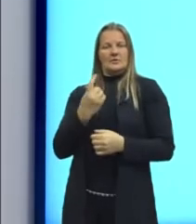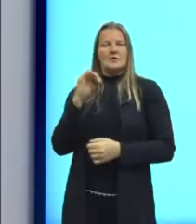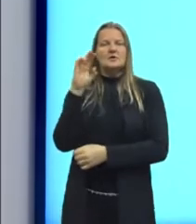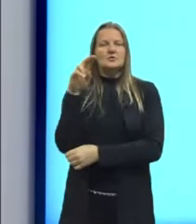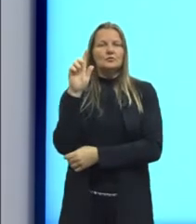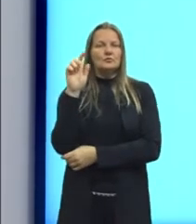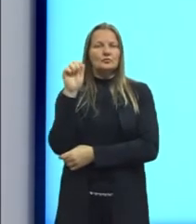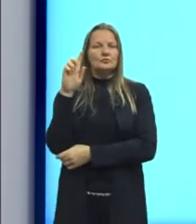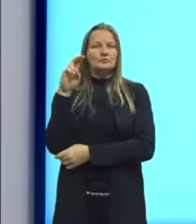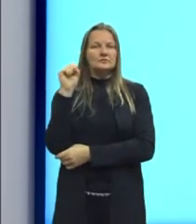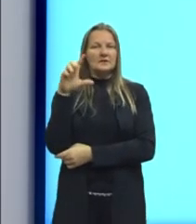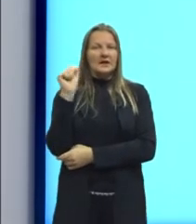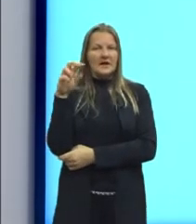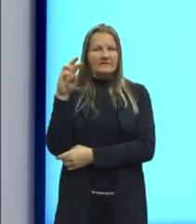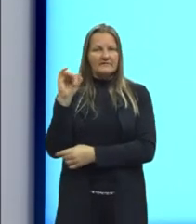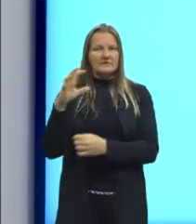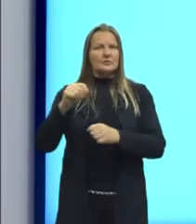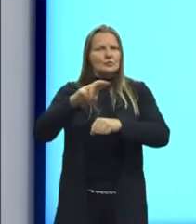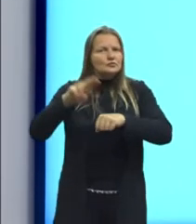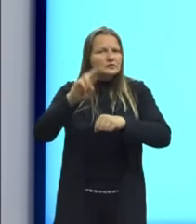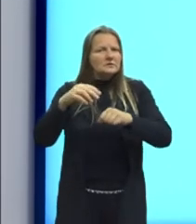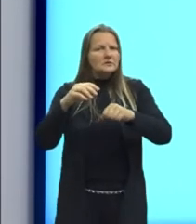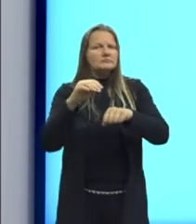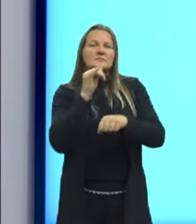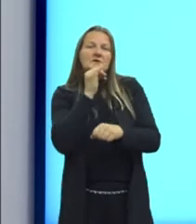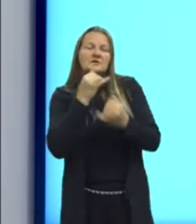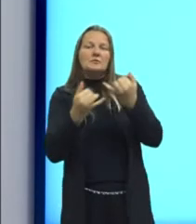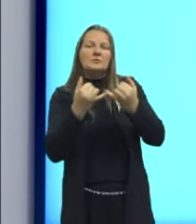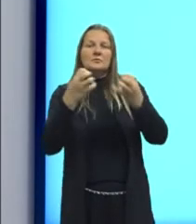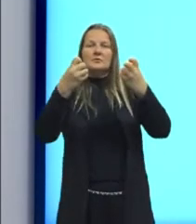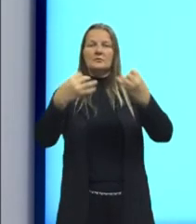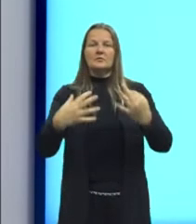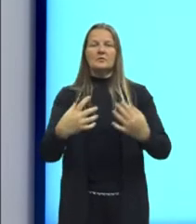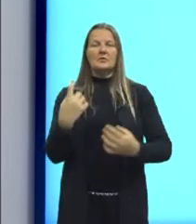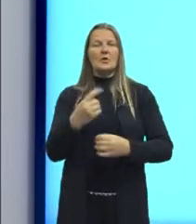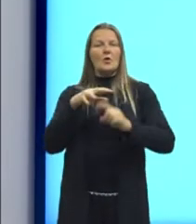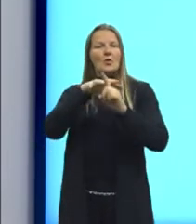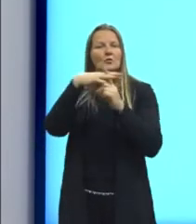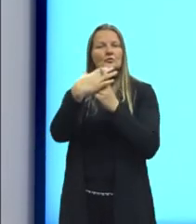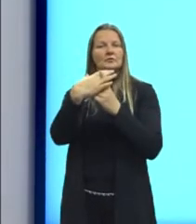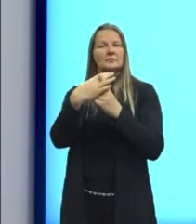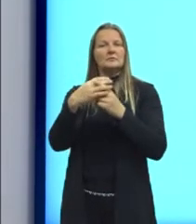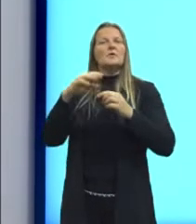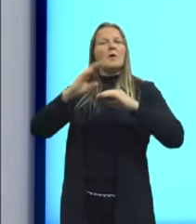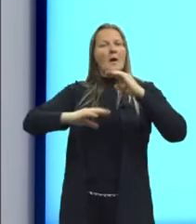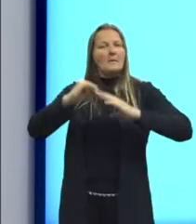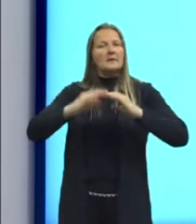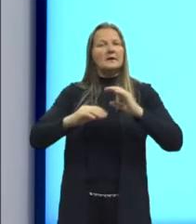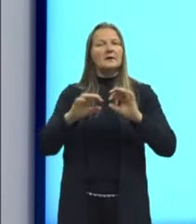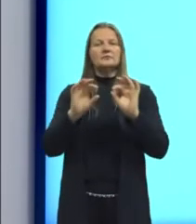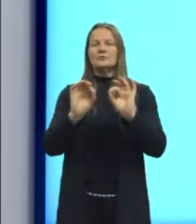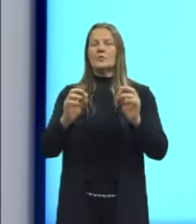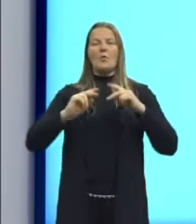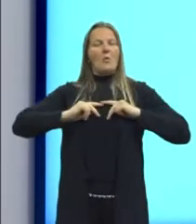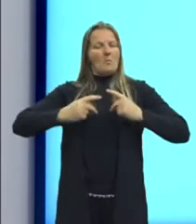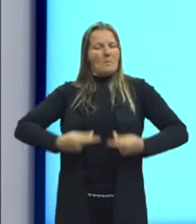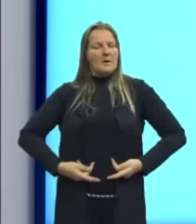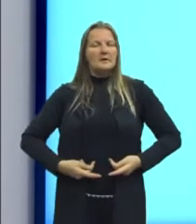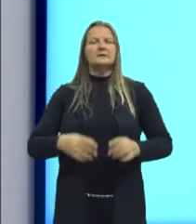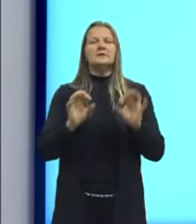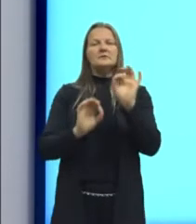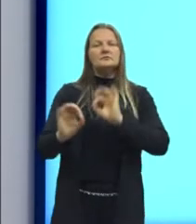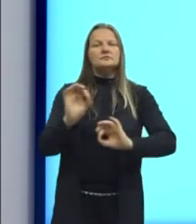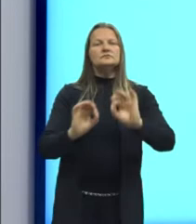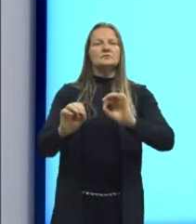por algum tempo assim ela foi usada como um exemplo de um país em que o socialismo foi aplicado de uma forma mais humana de